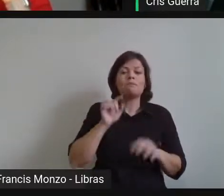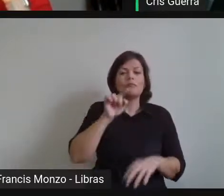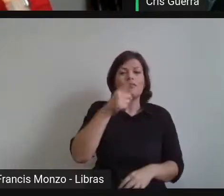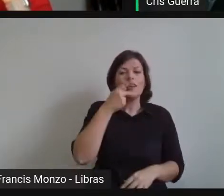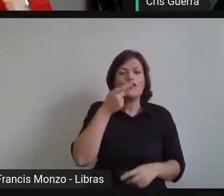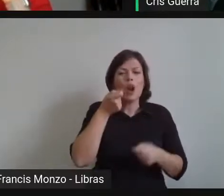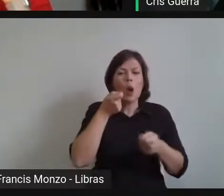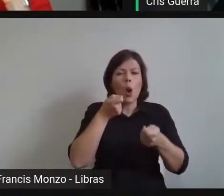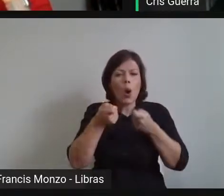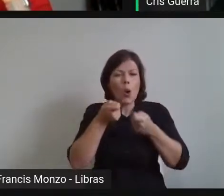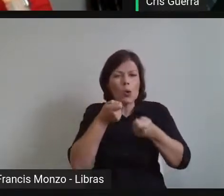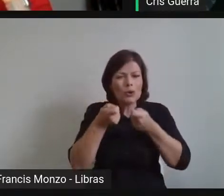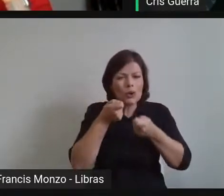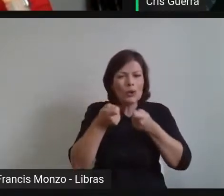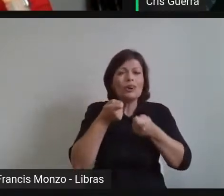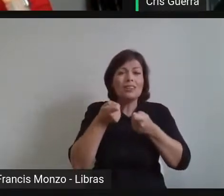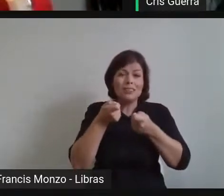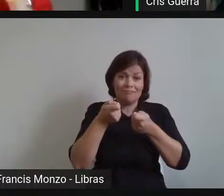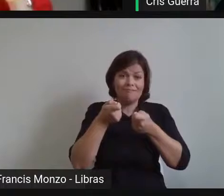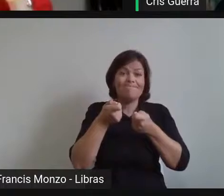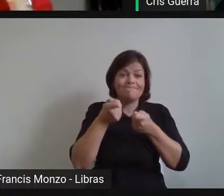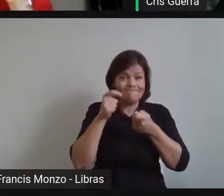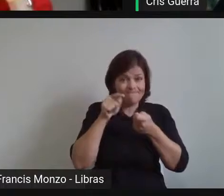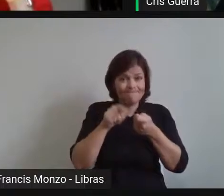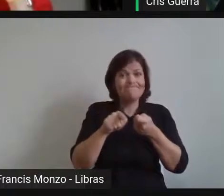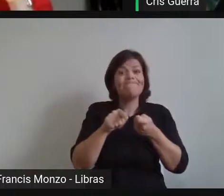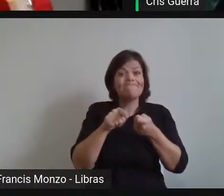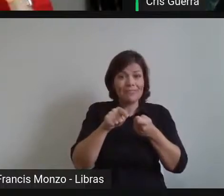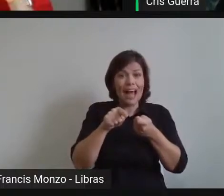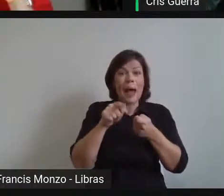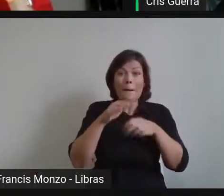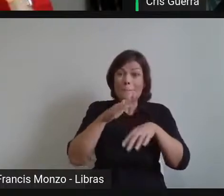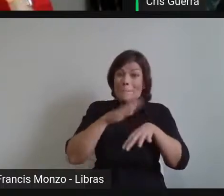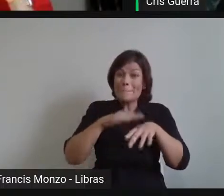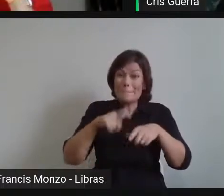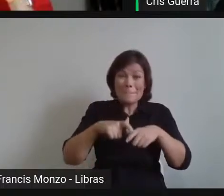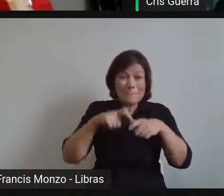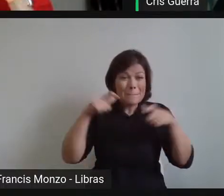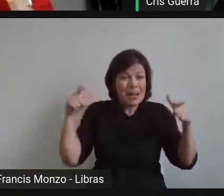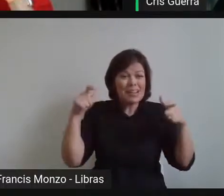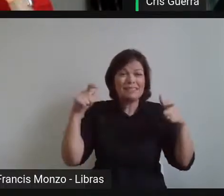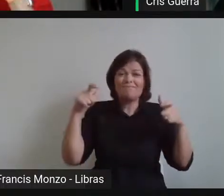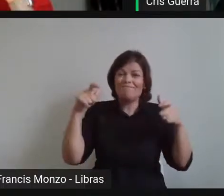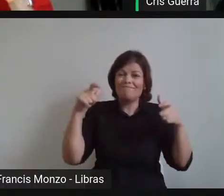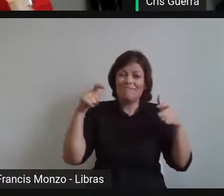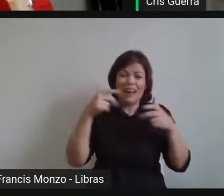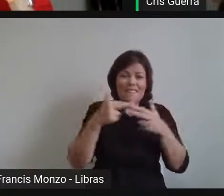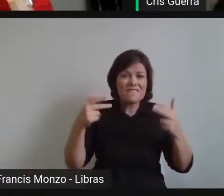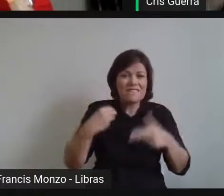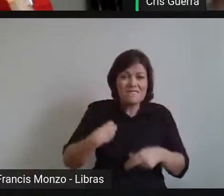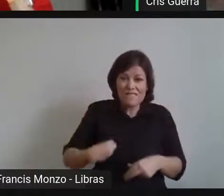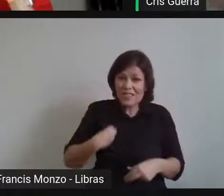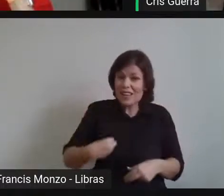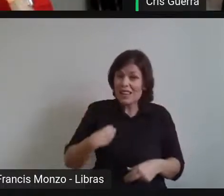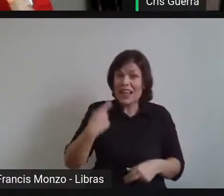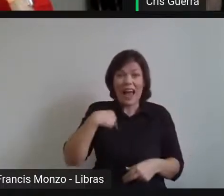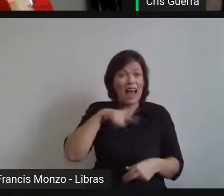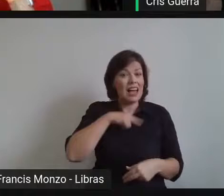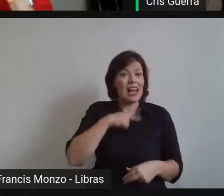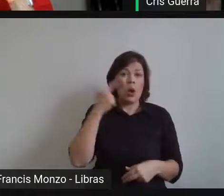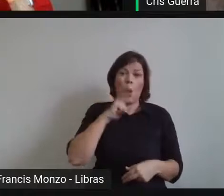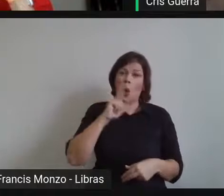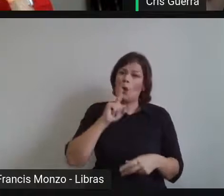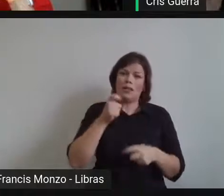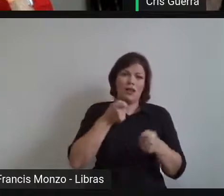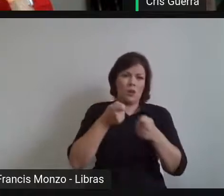que a gente não pode controlar. Eu acho que a maior parte das coisas na vida a gente não pode controlar. Só que existem pequenas partes que a